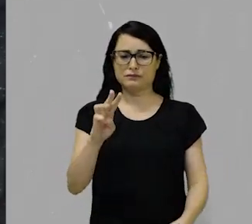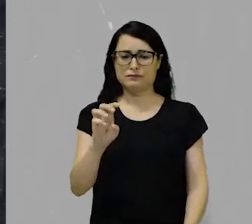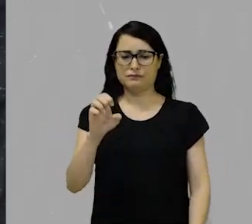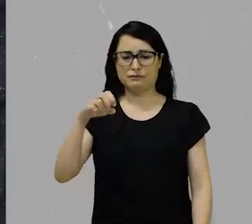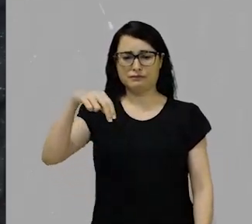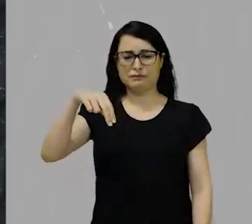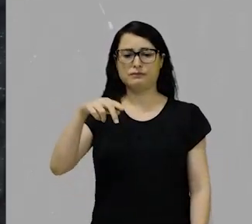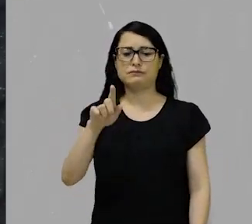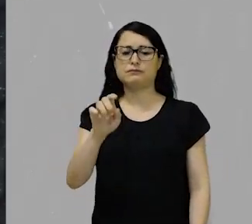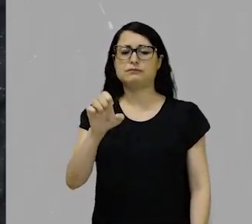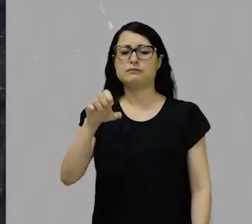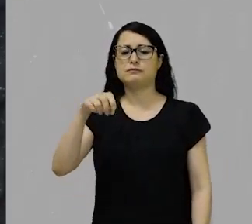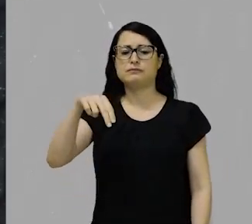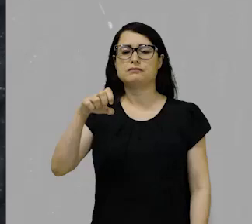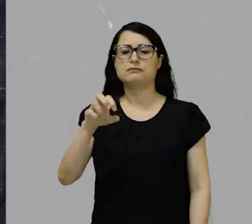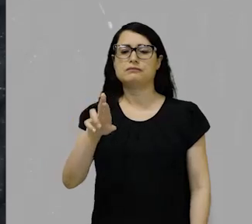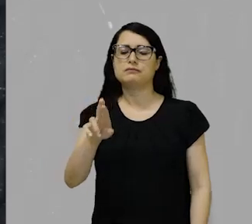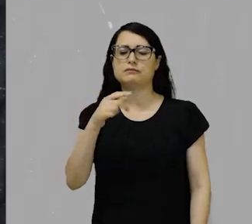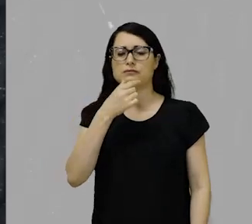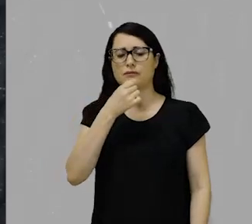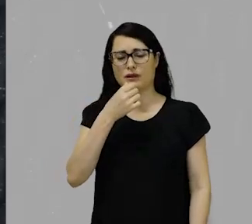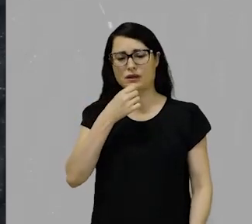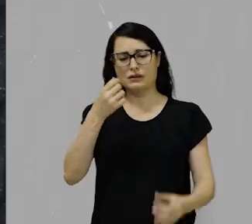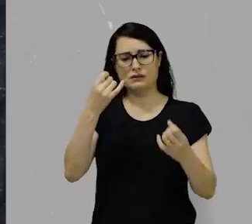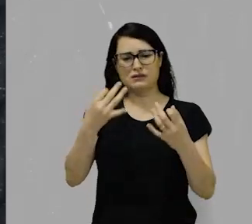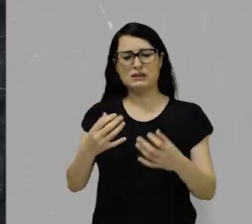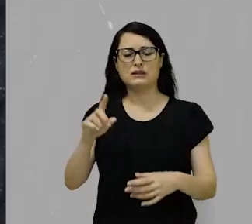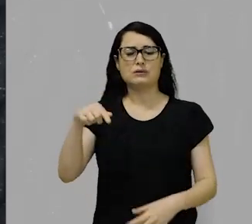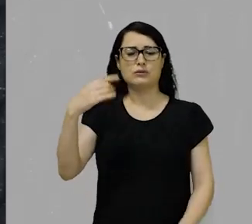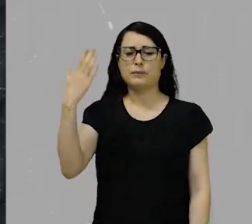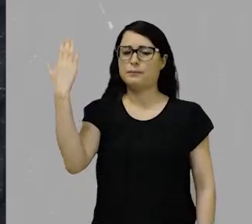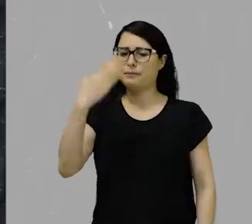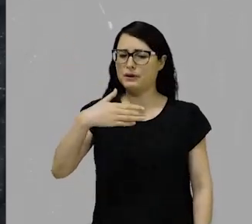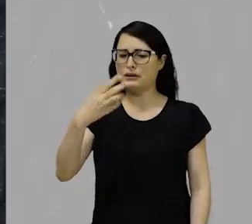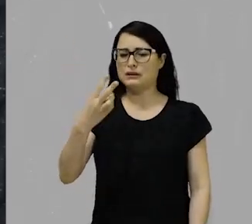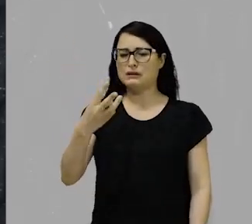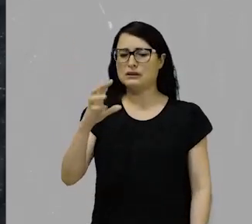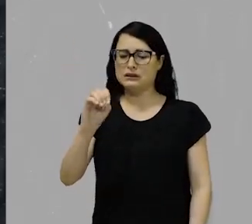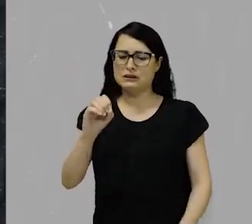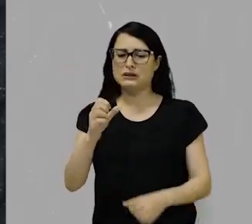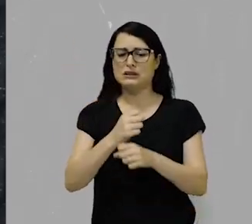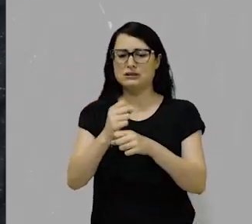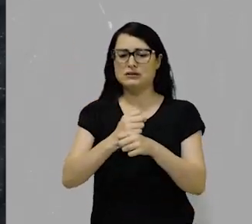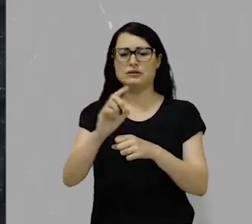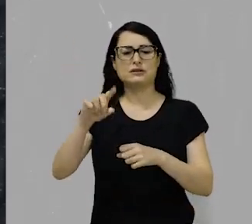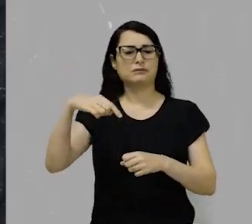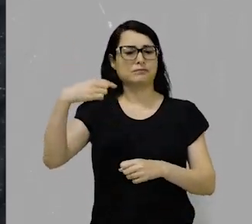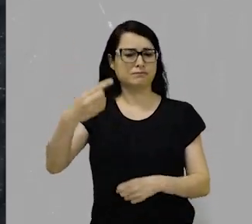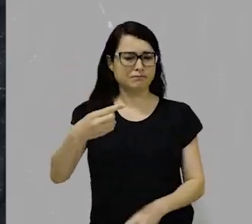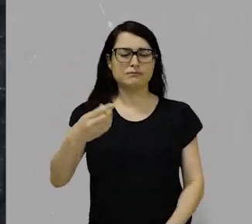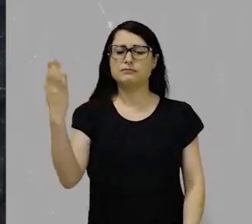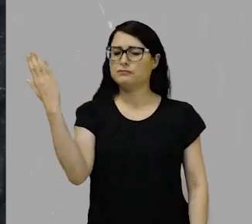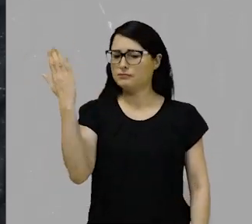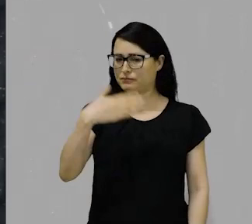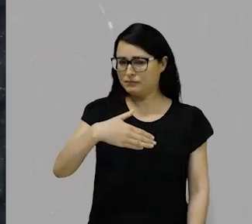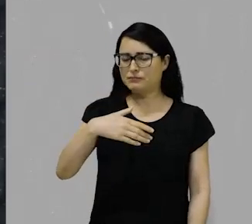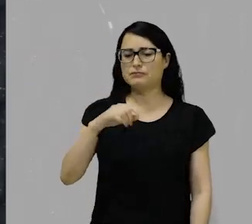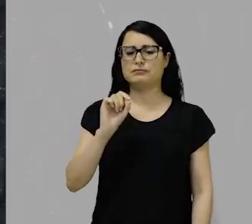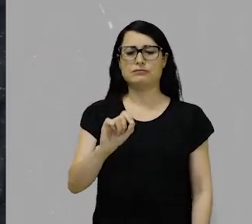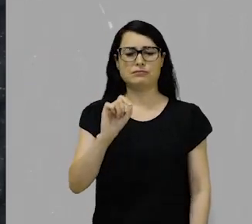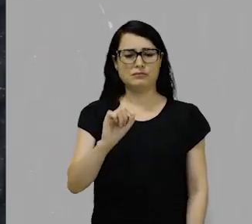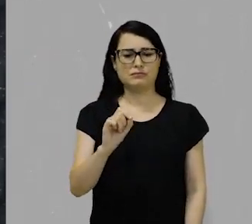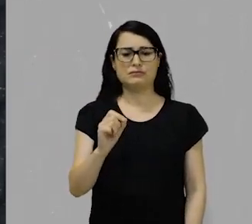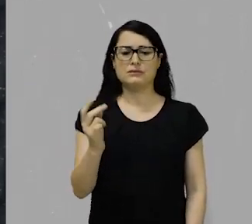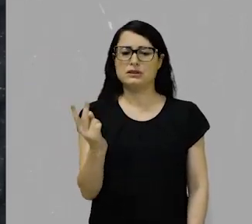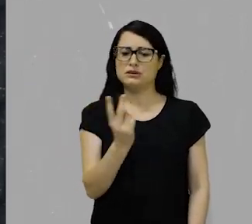teoria, ela só foi comprovada quase 30 anos depois, já na década de 40, tá? Principalmente aí com o advento das duas